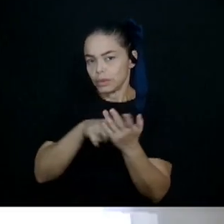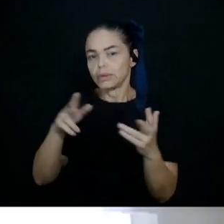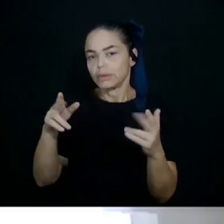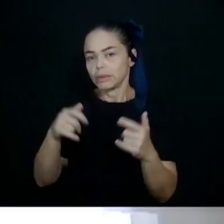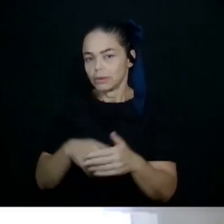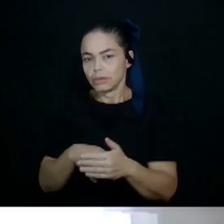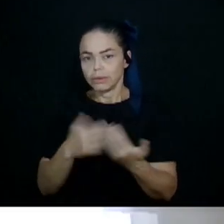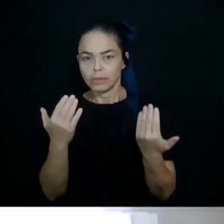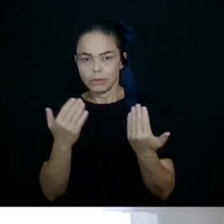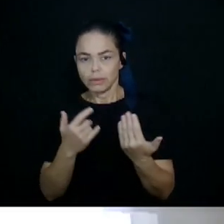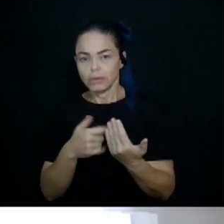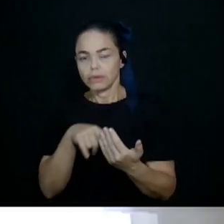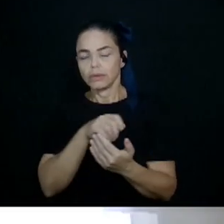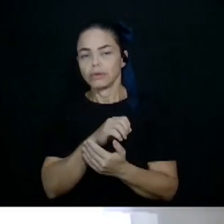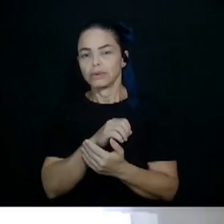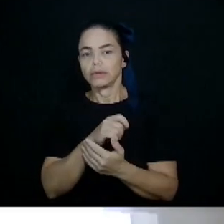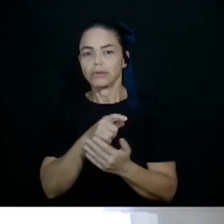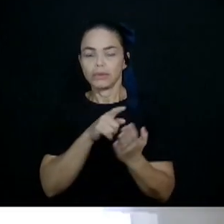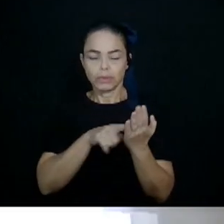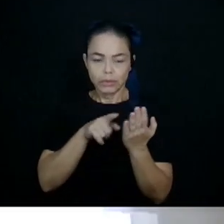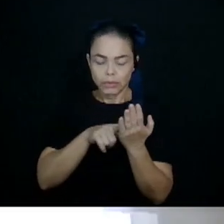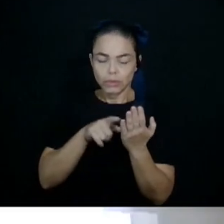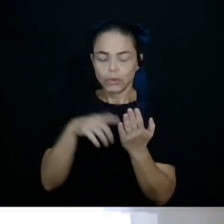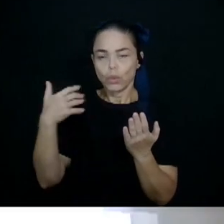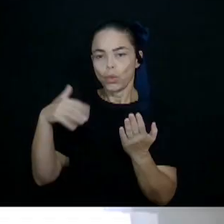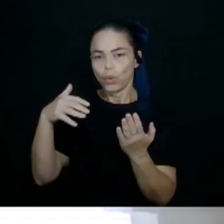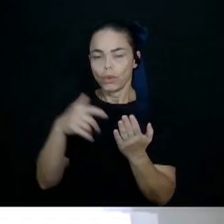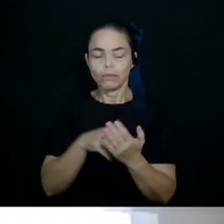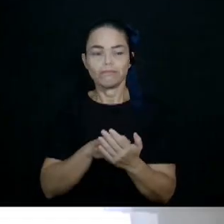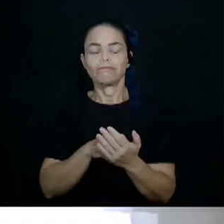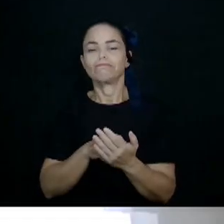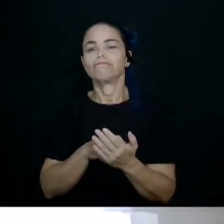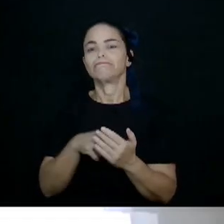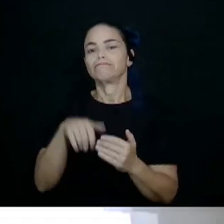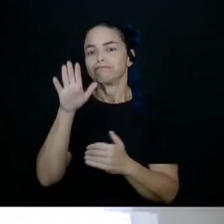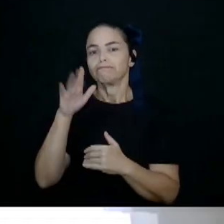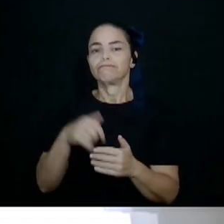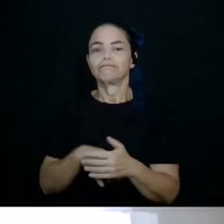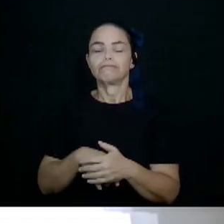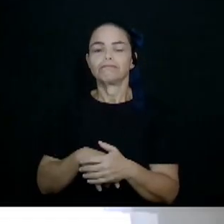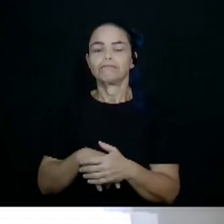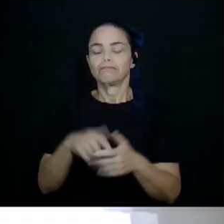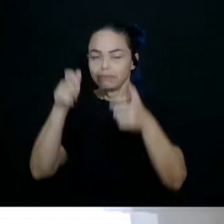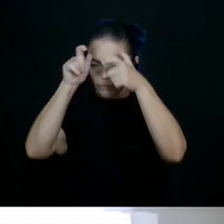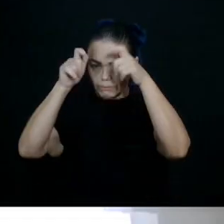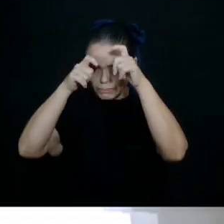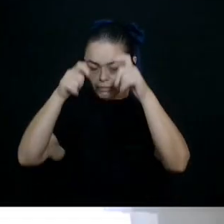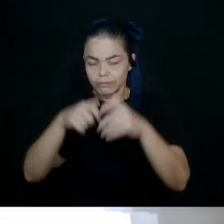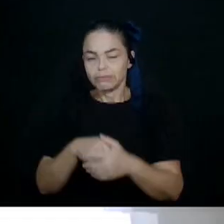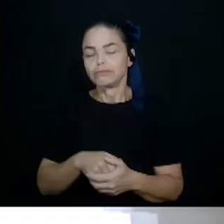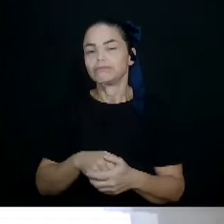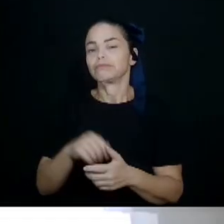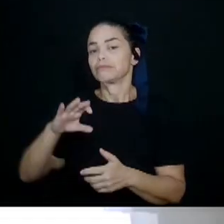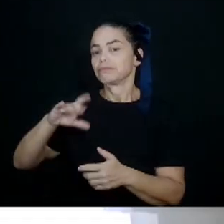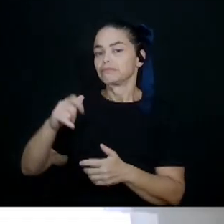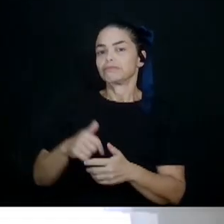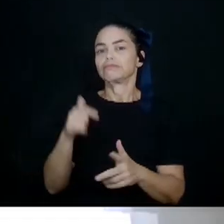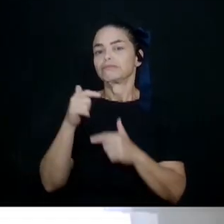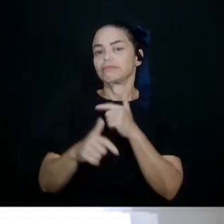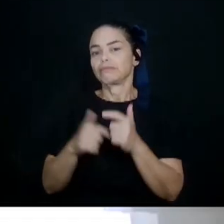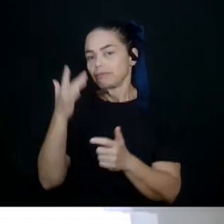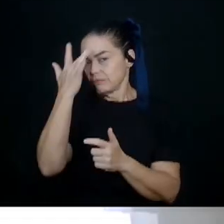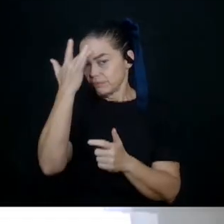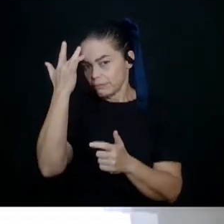que, ok, está exagerado e isso já atravessou a linha e se tornou um transtorno. Claro que para a gente que trabalha com saúde mental,